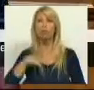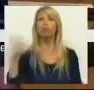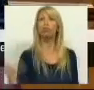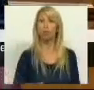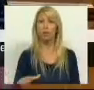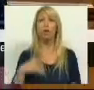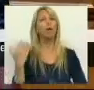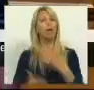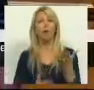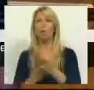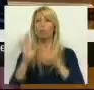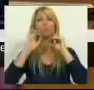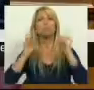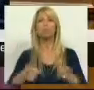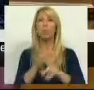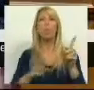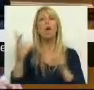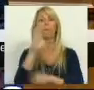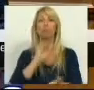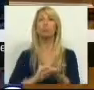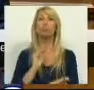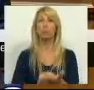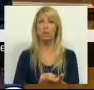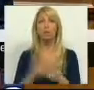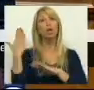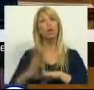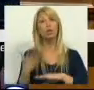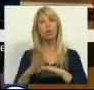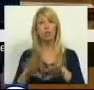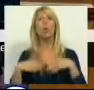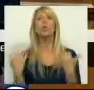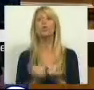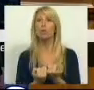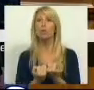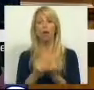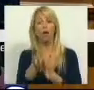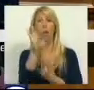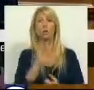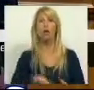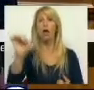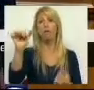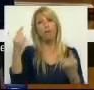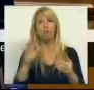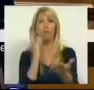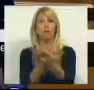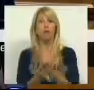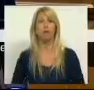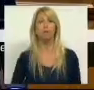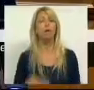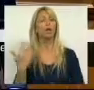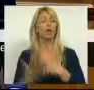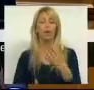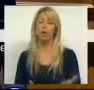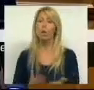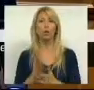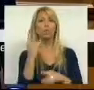e continua a ignorar o aumento da pobreza e da exclusão social que as suas opções têm potenciado. E continua